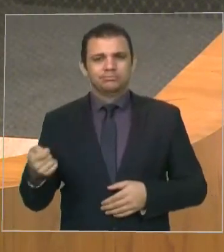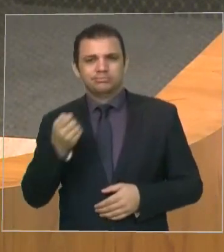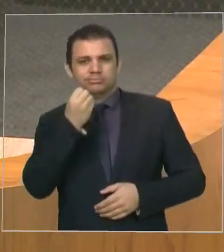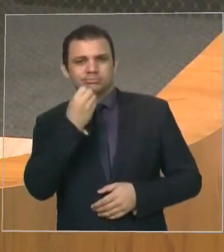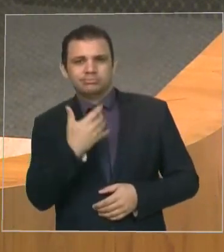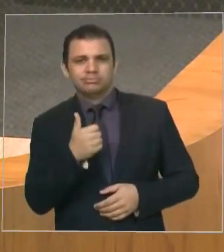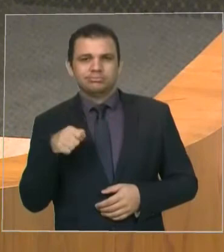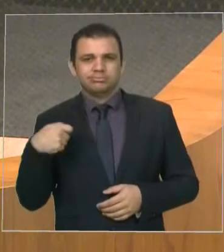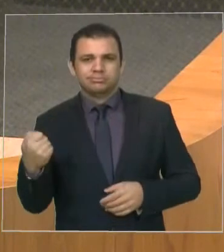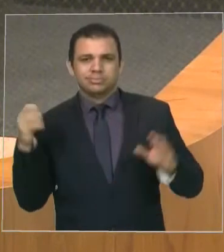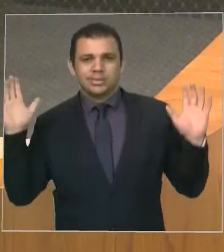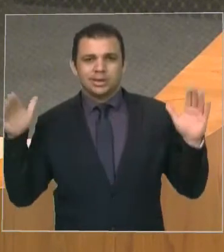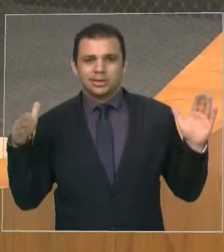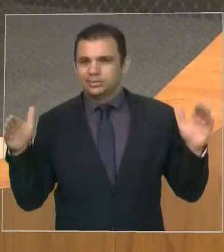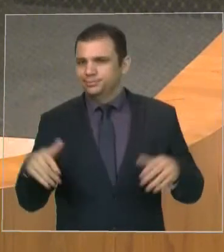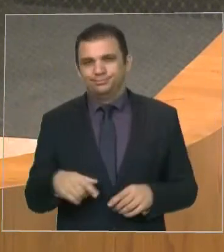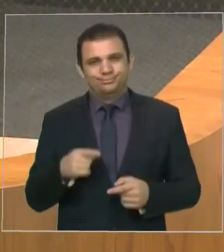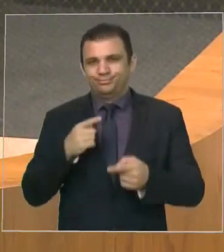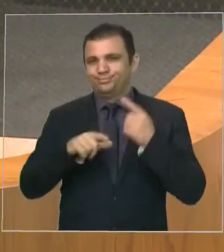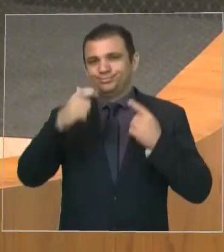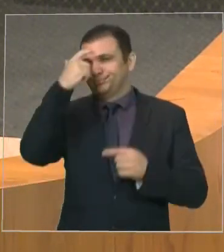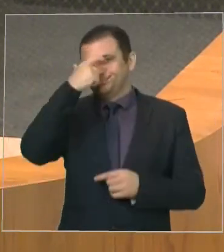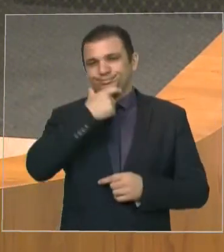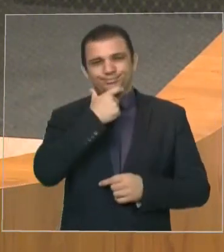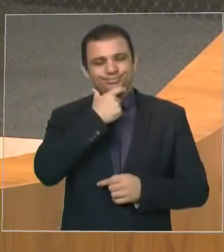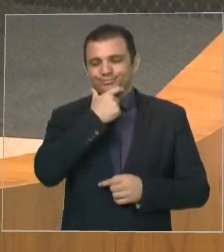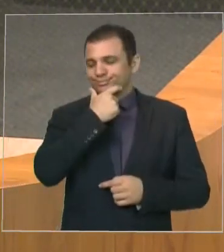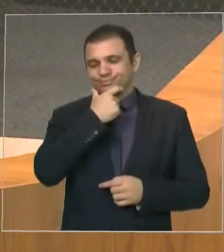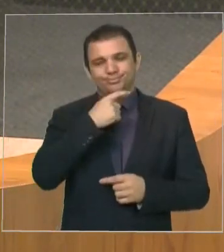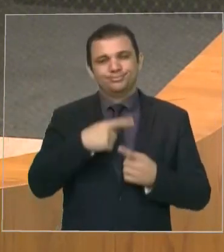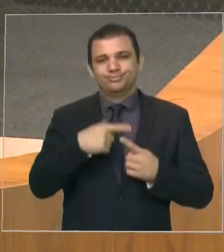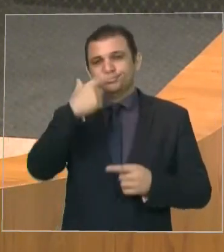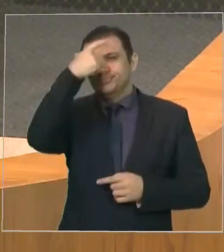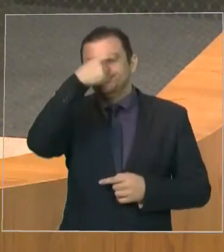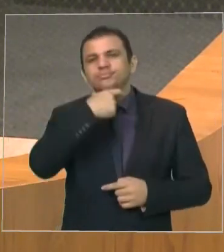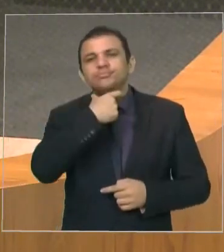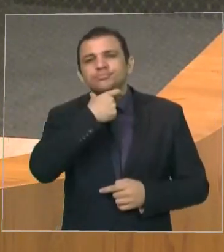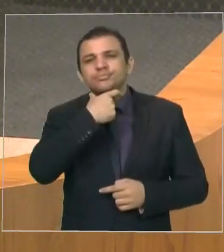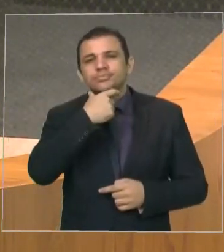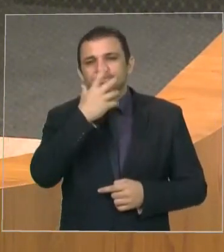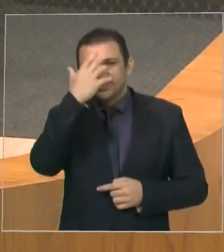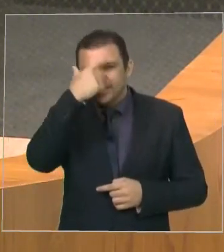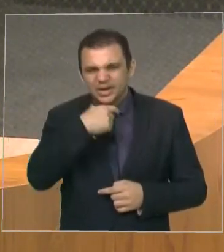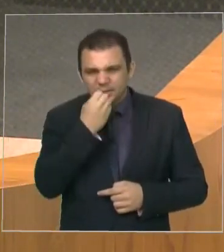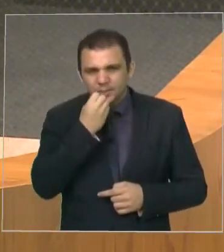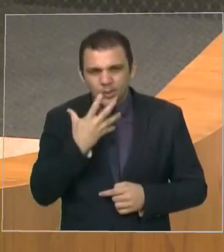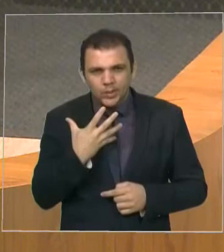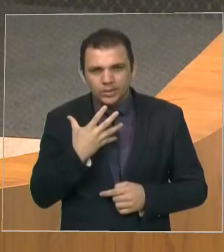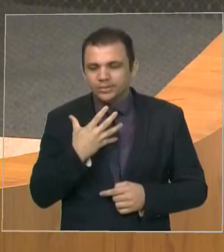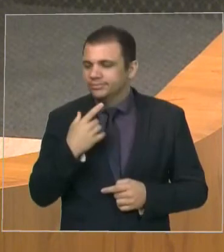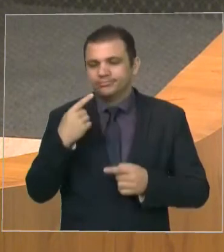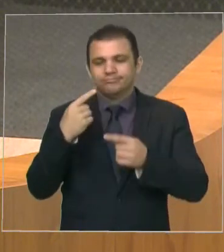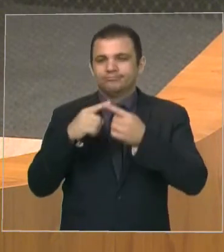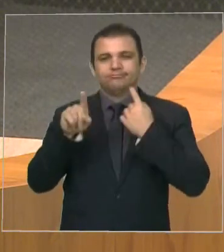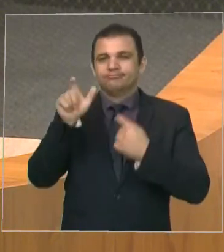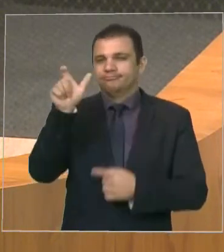não combina nem com o rosto dele. Cara de pessoa do bem, e pessoa boa.